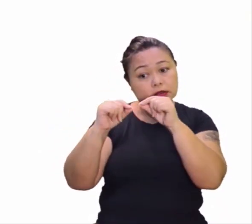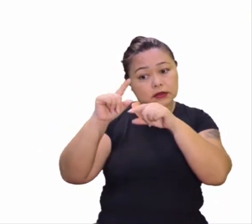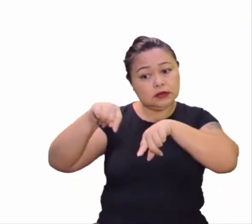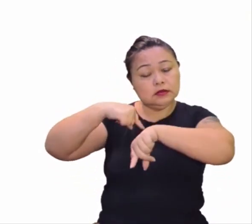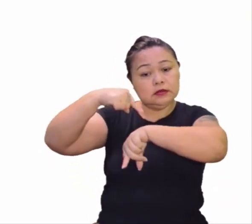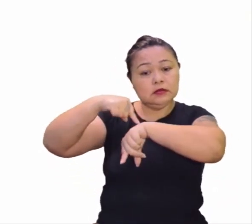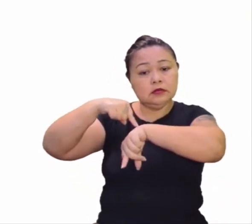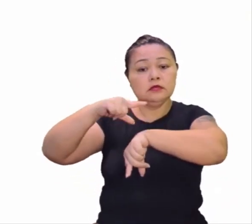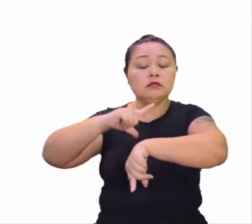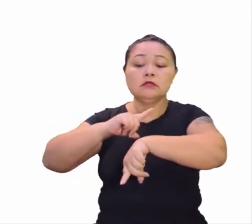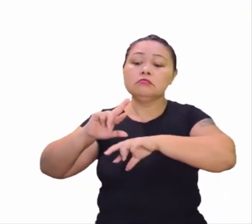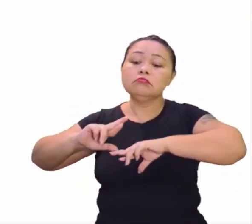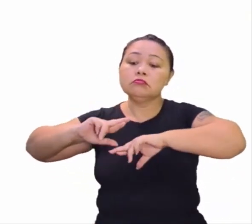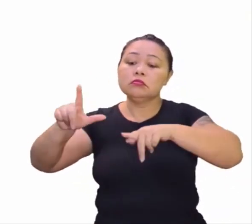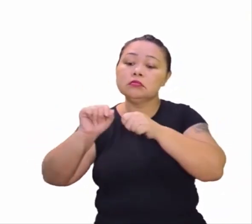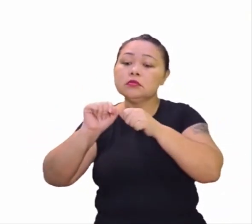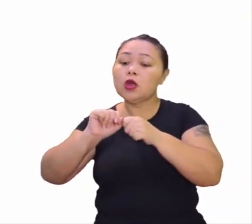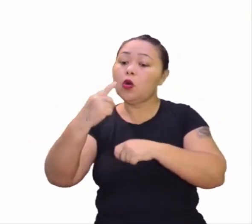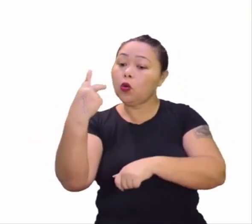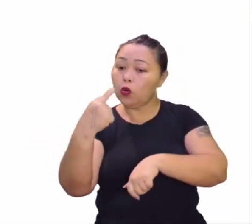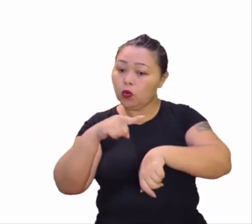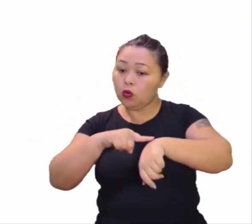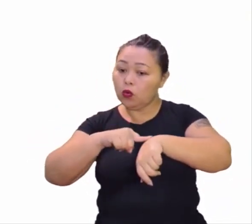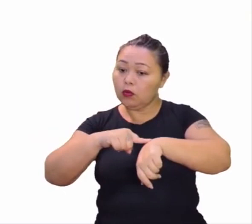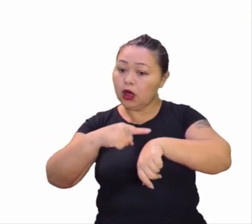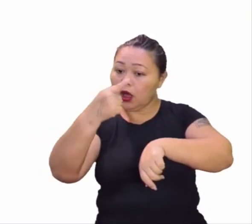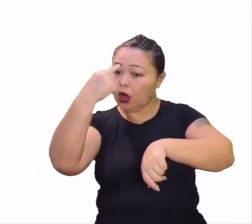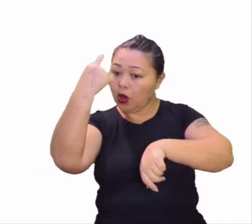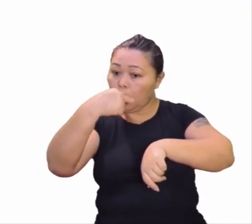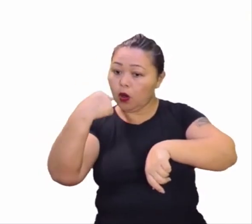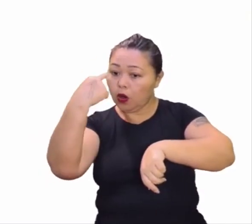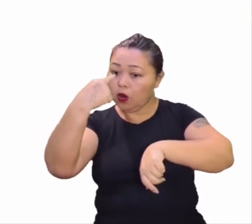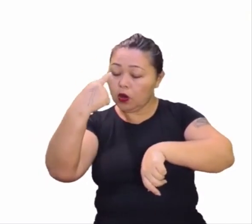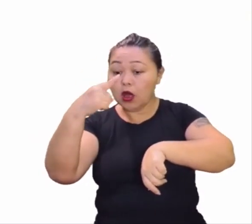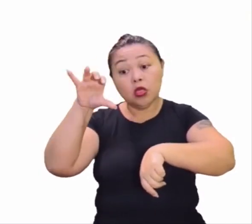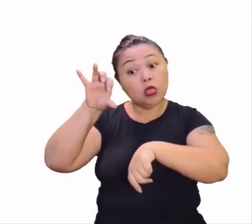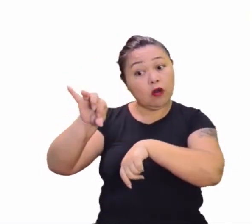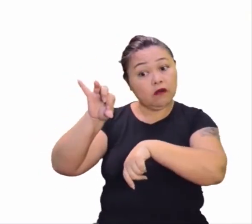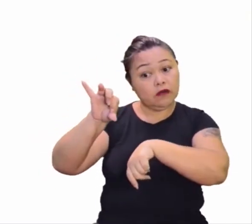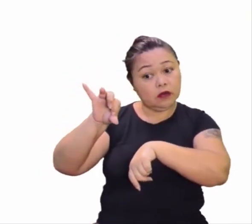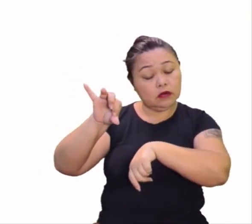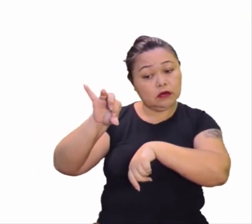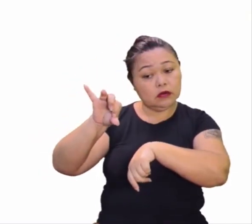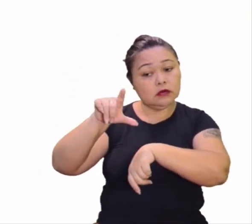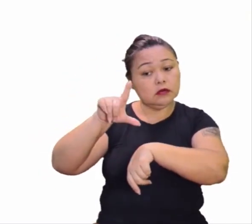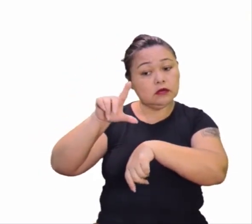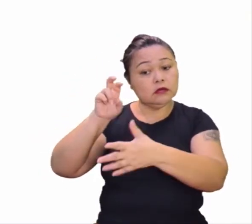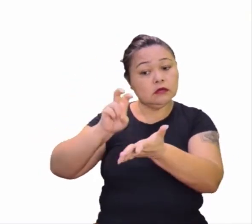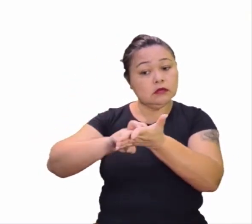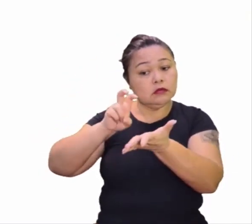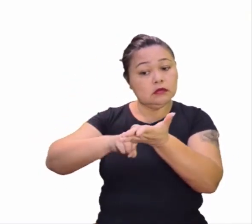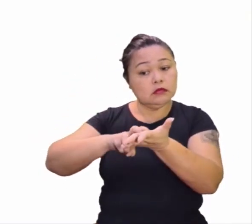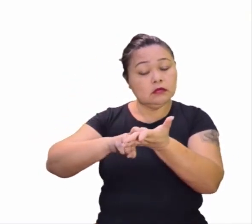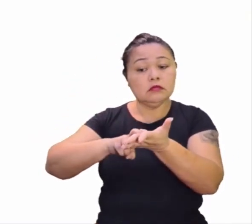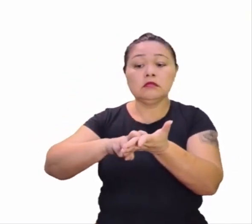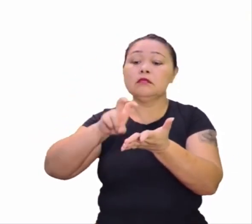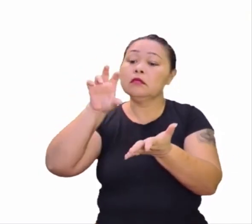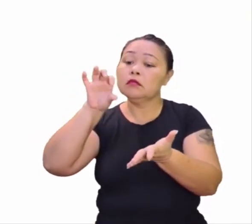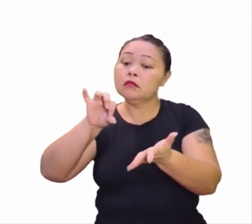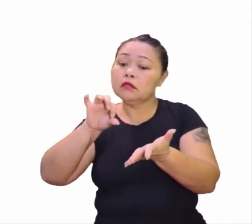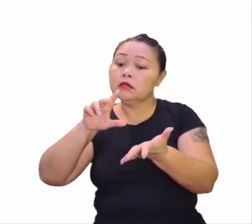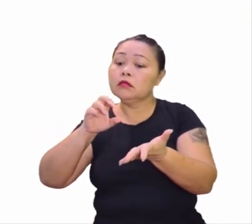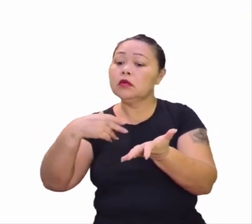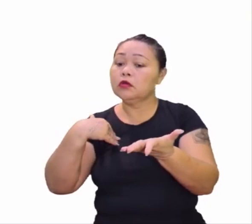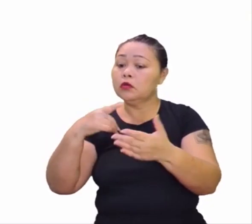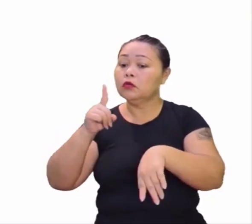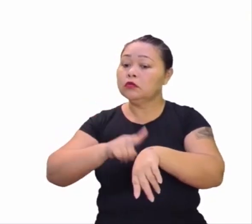adianta. Então, Brasília tinha uma diferença aqui de 1 hora, vamos colocar 9 horas da manhã. Quando é 9 horas da manhã no